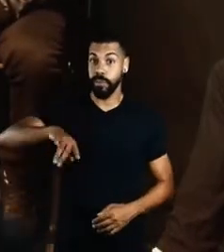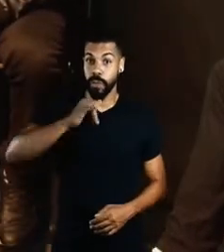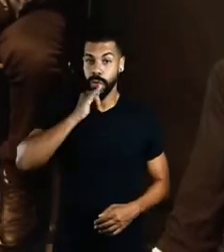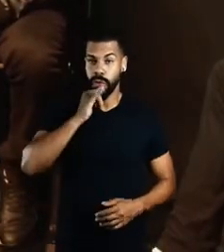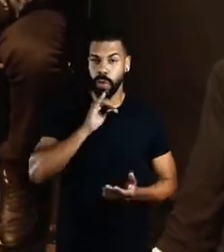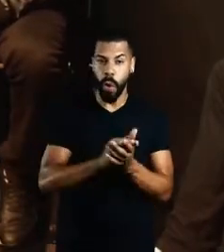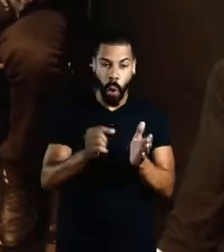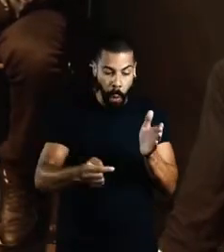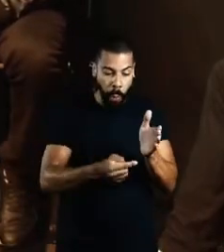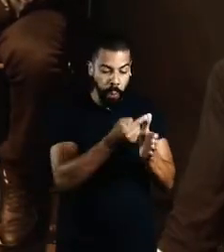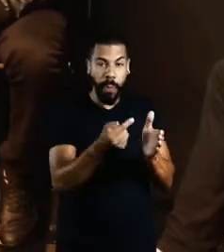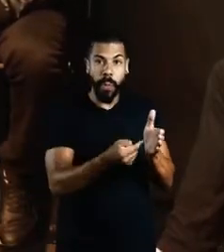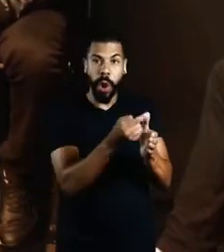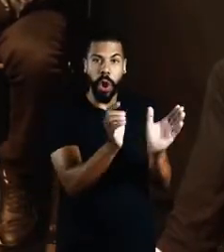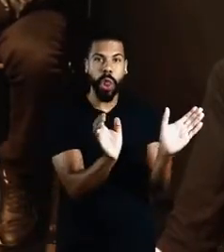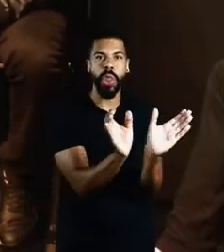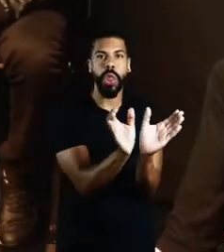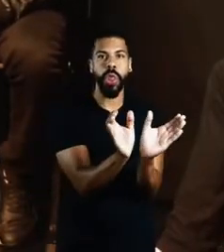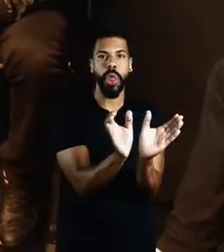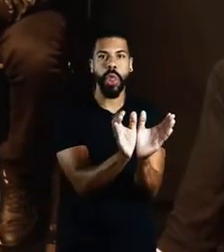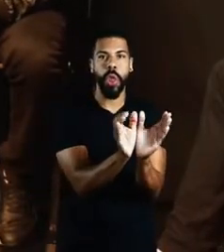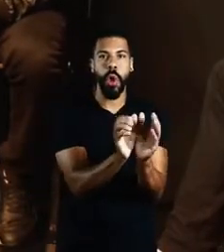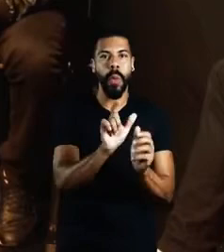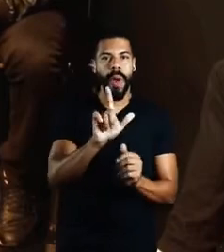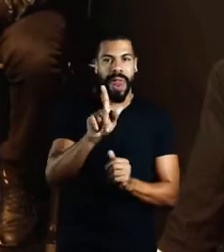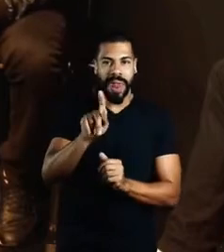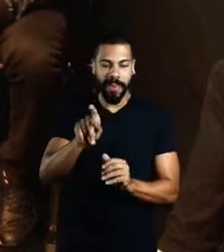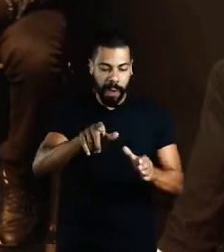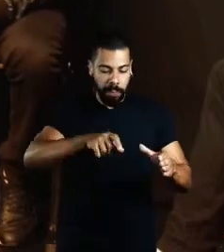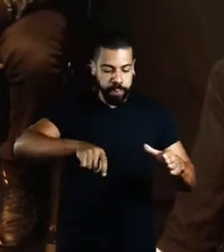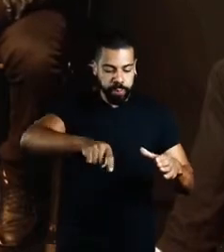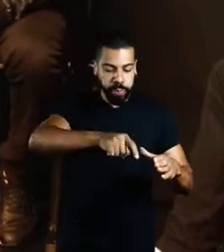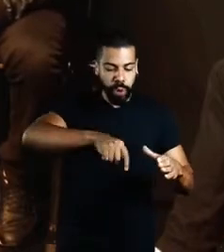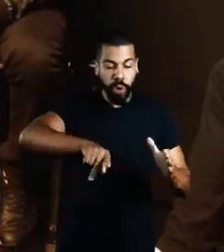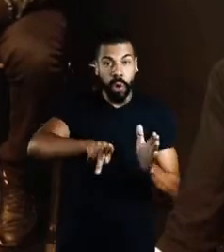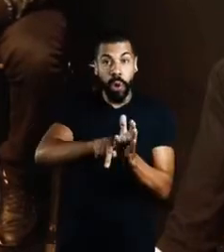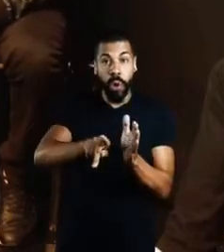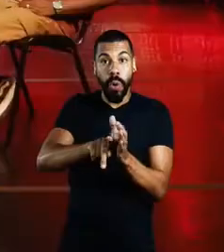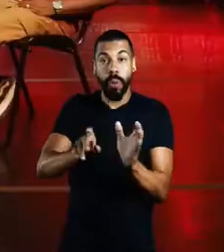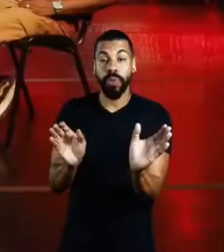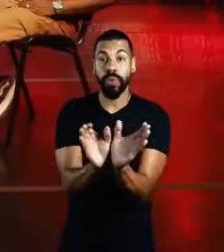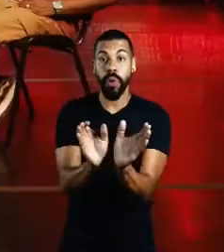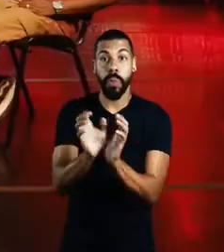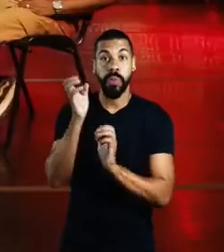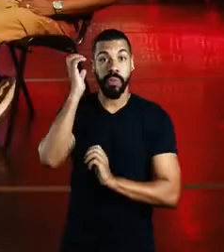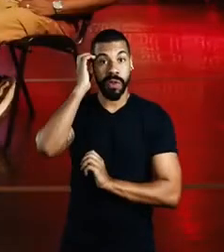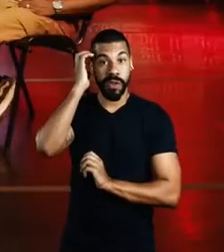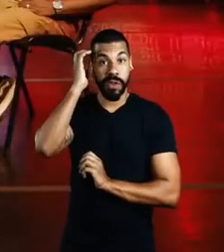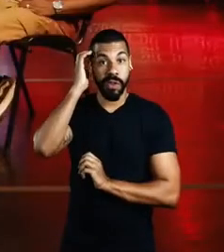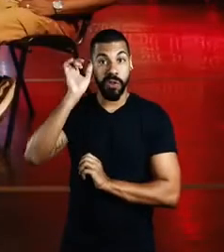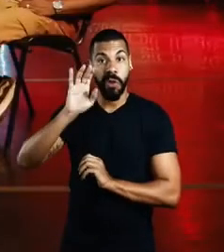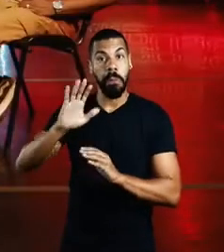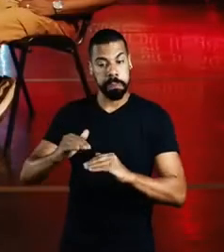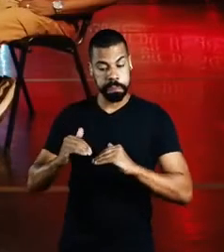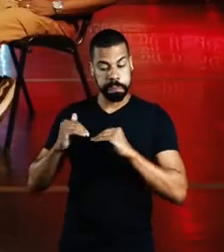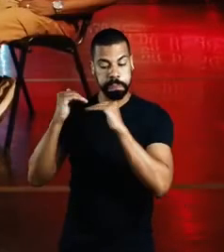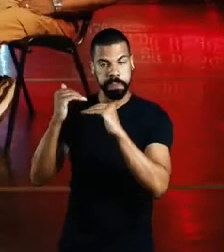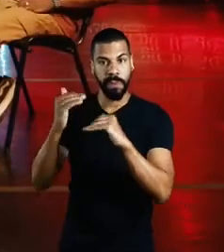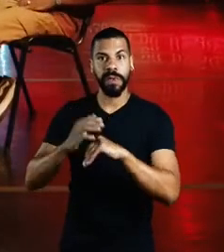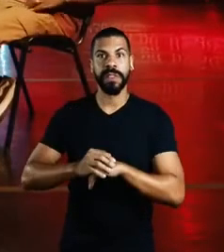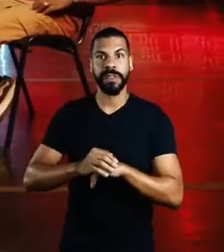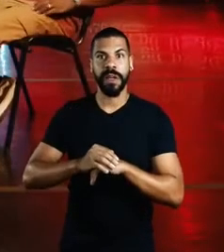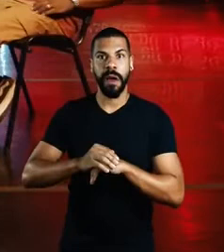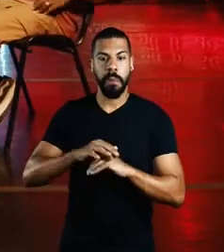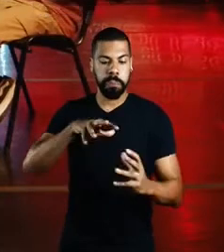primeiro grupo que gravou um LP solo, só dele, numa gravadora de porte mundial,